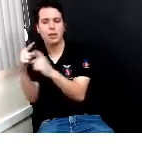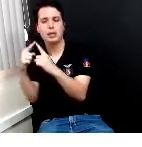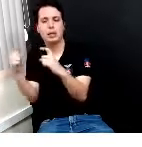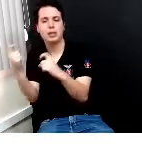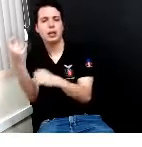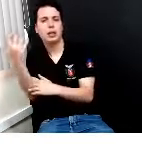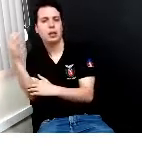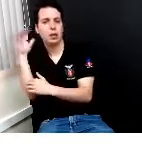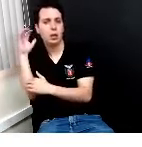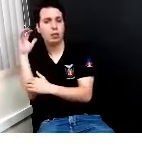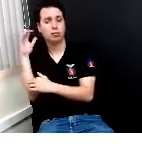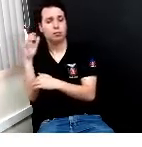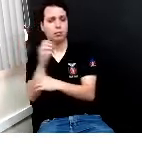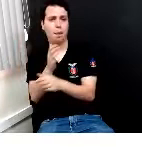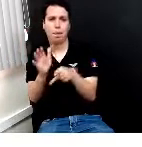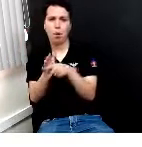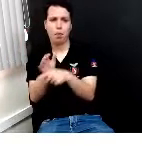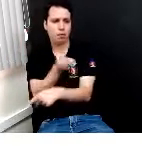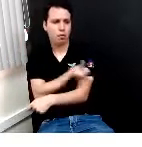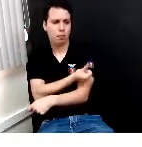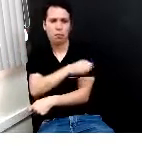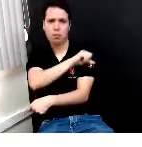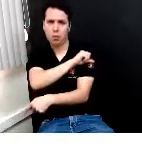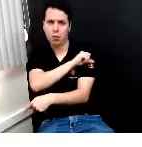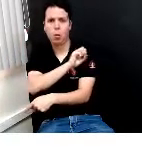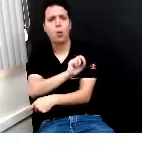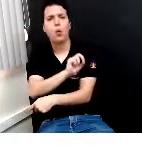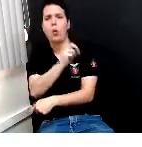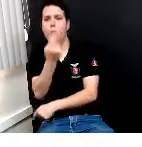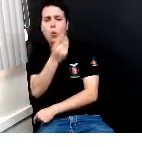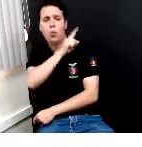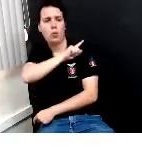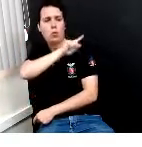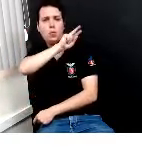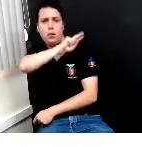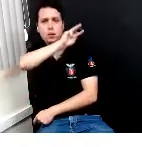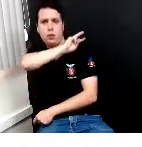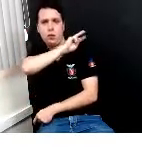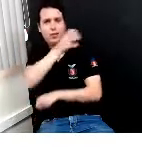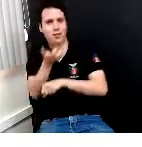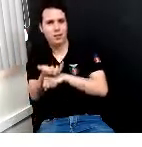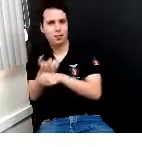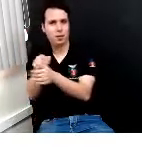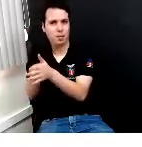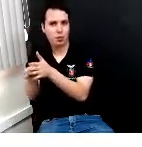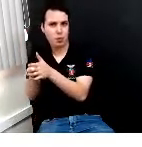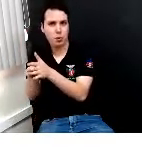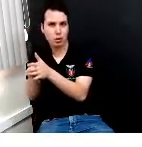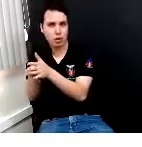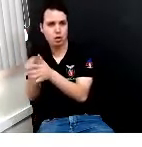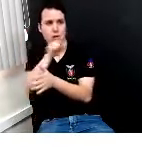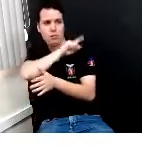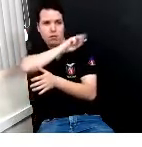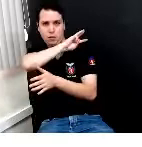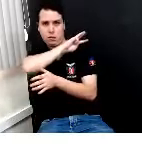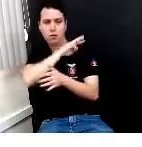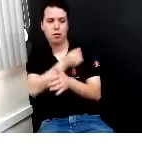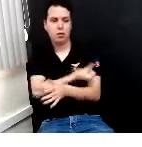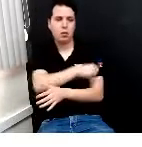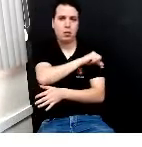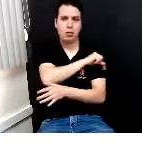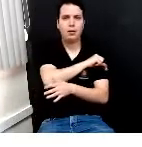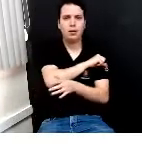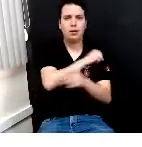natureza, seja no ensino fundamental, com a disciplina de ciências, ou lá no ensino médio, com a disciplina de biologia. Então, é extremamente importante